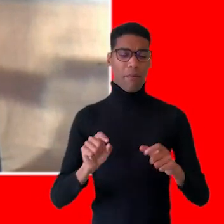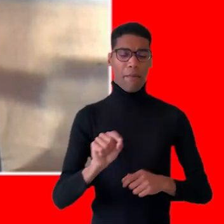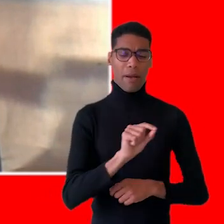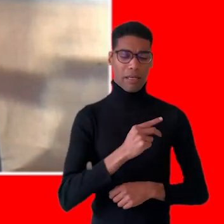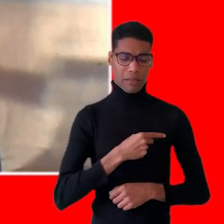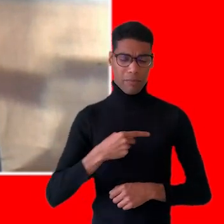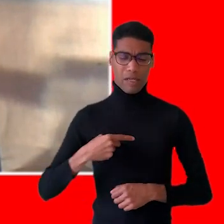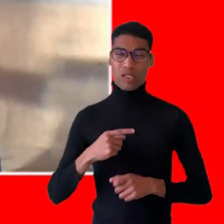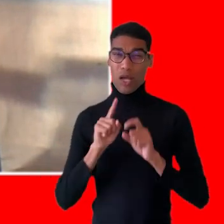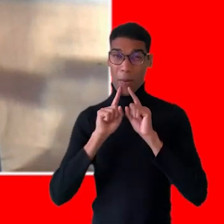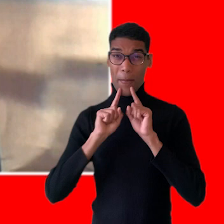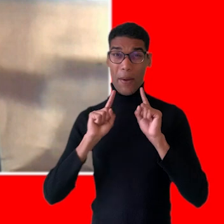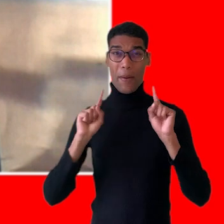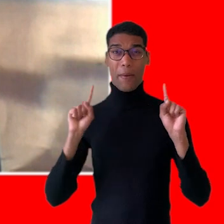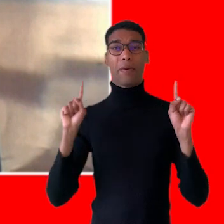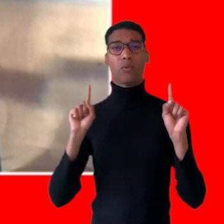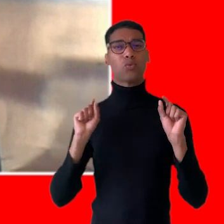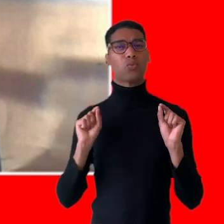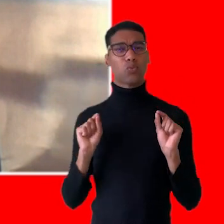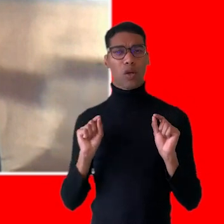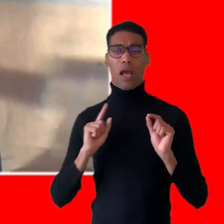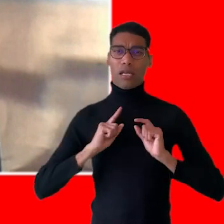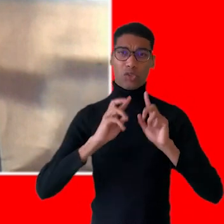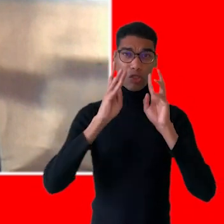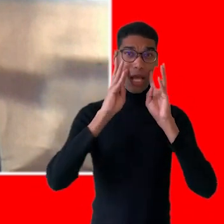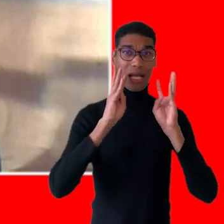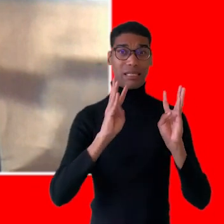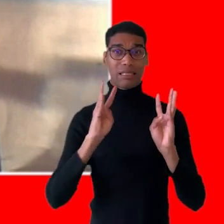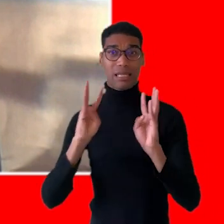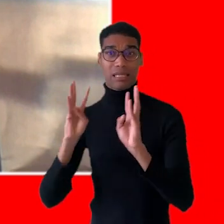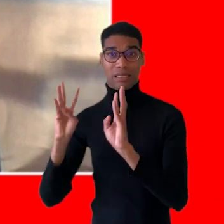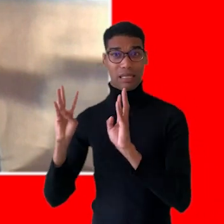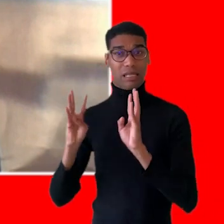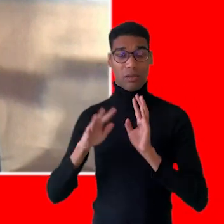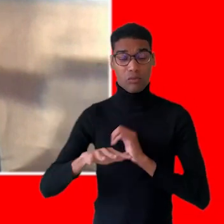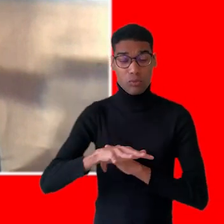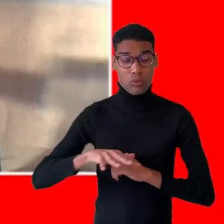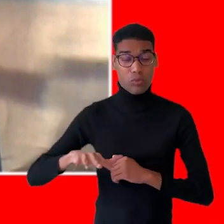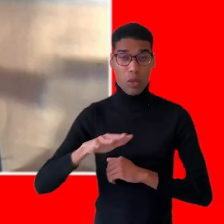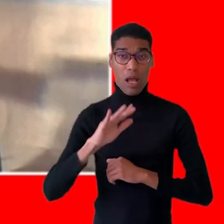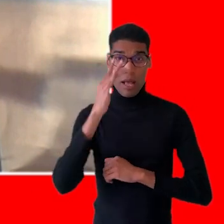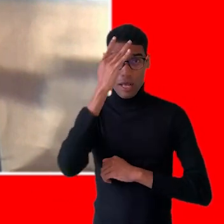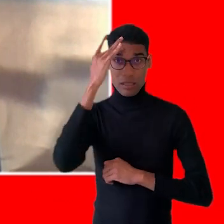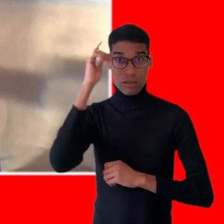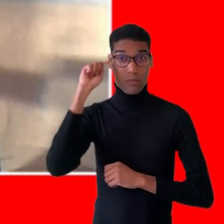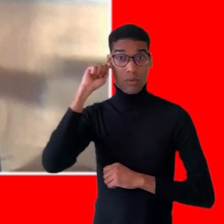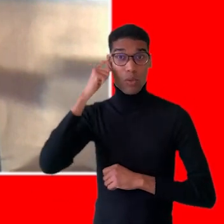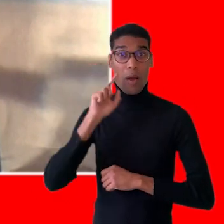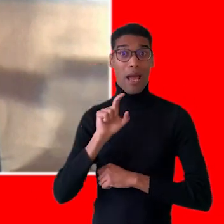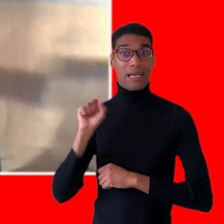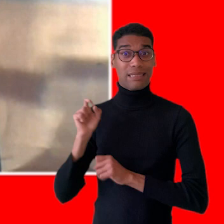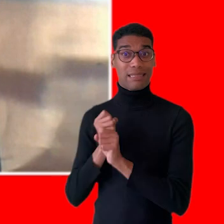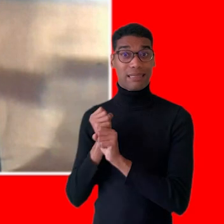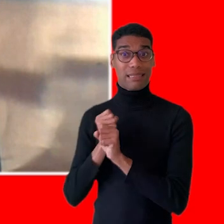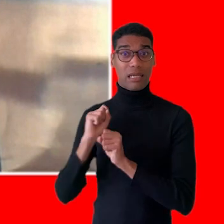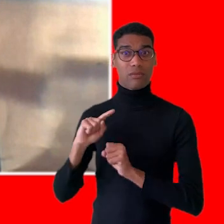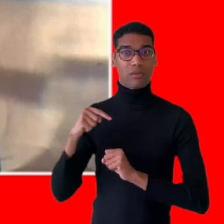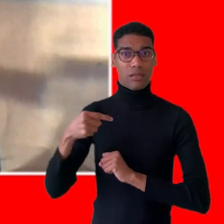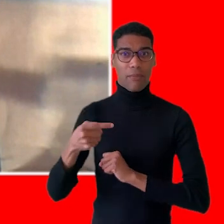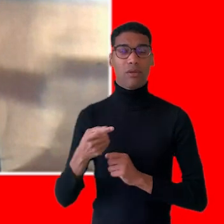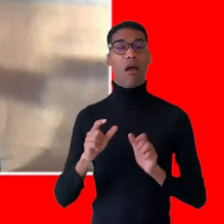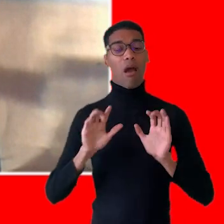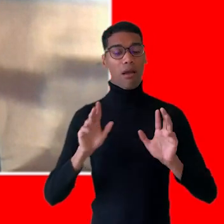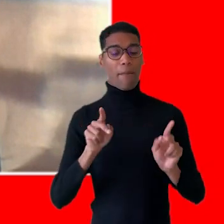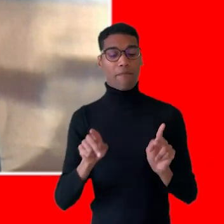pastorais reivindicaram a ideia de ouvir o clamor desse povo negro, né? Esses 100 anos se